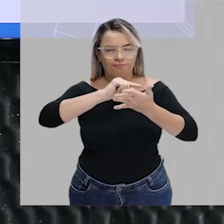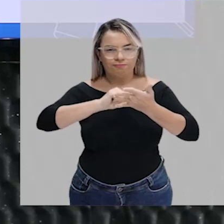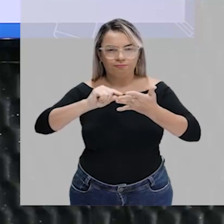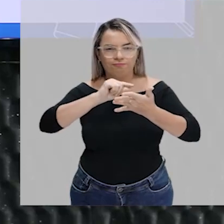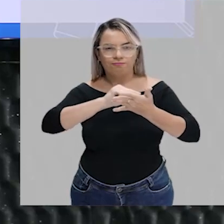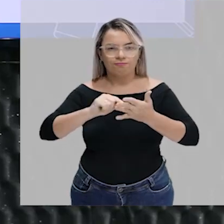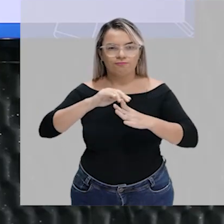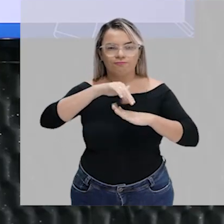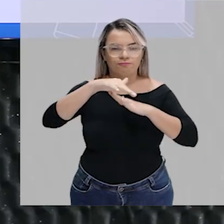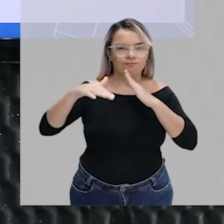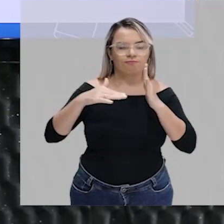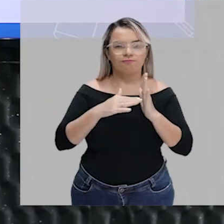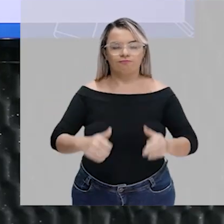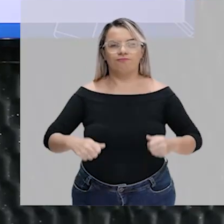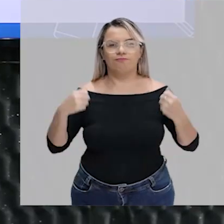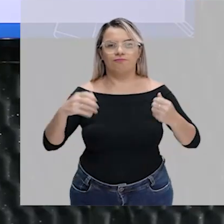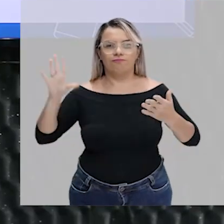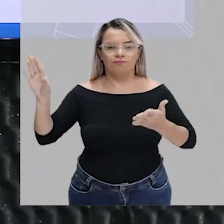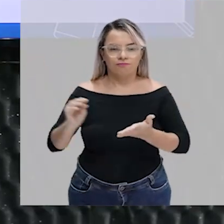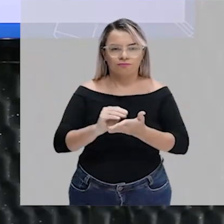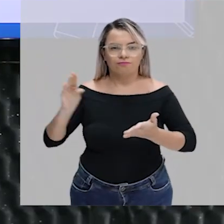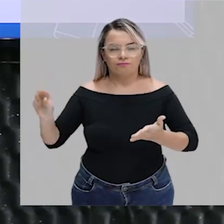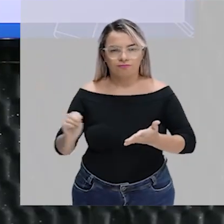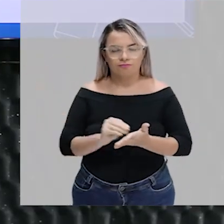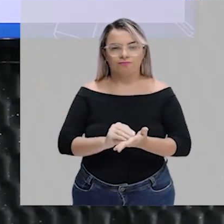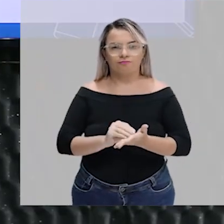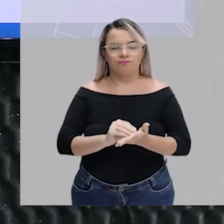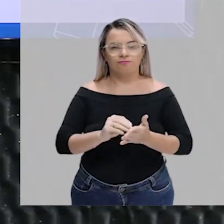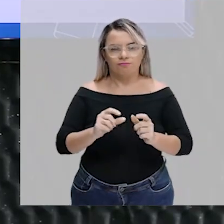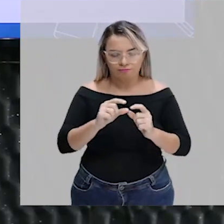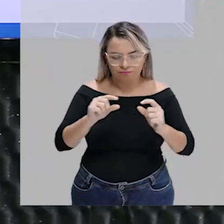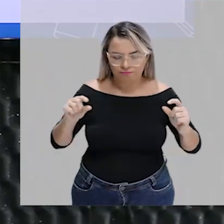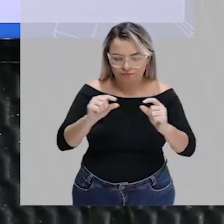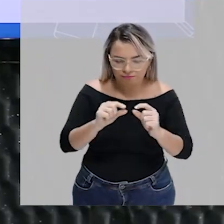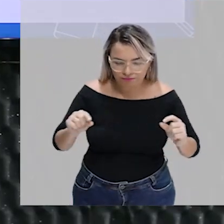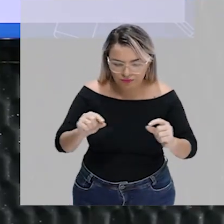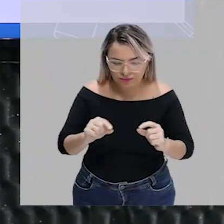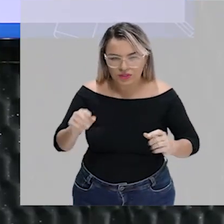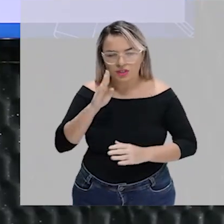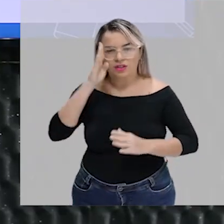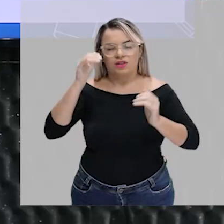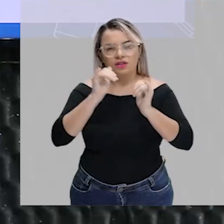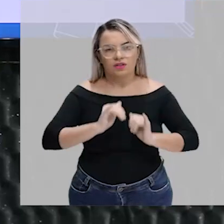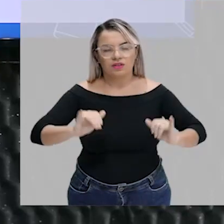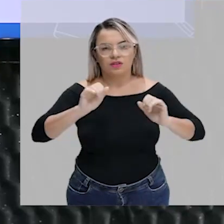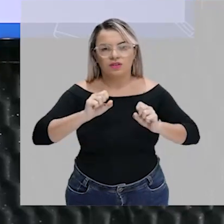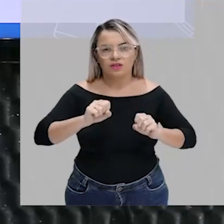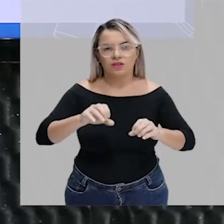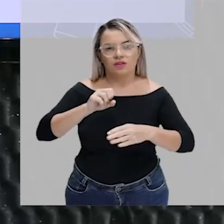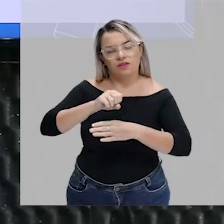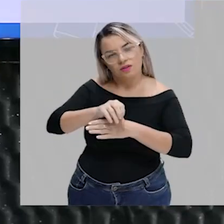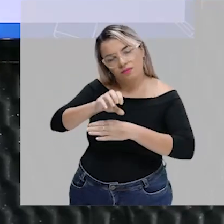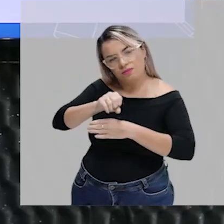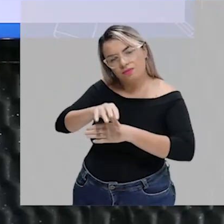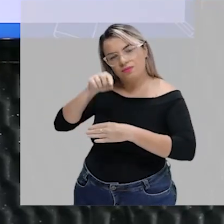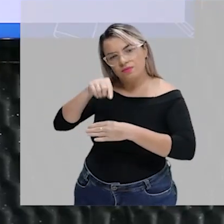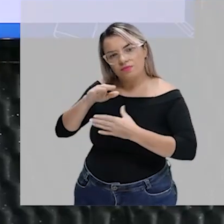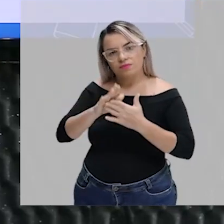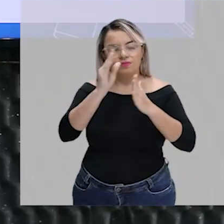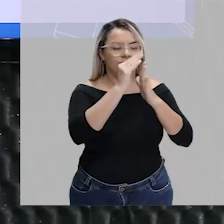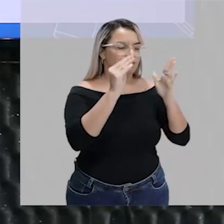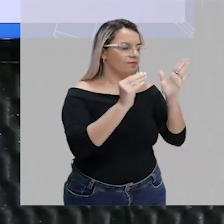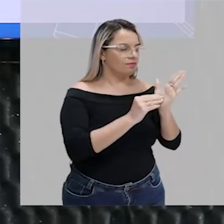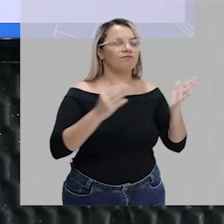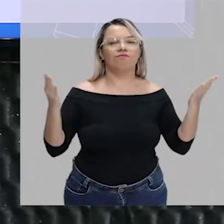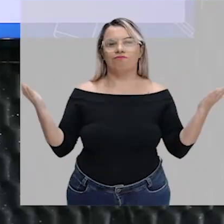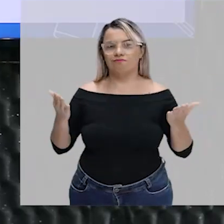que tu precisar para poder anotar e deixar em destaque as principais informações e as dicas que eu vou te passar nesse conteúdo de